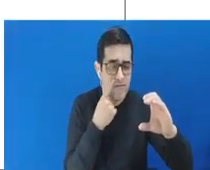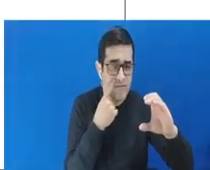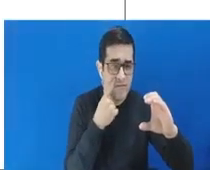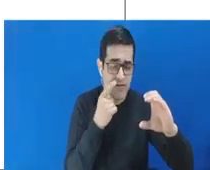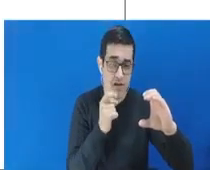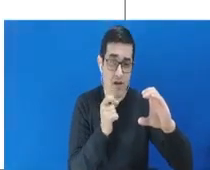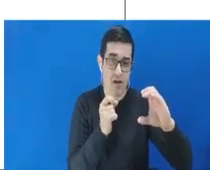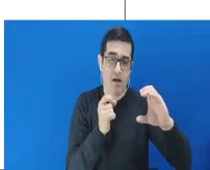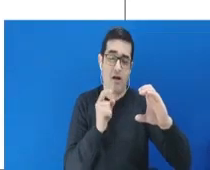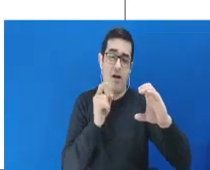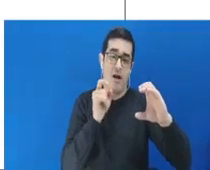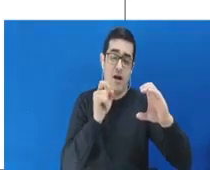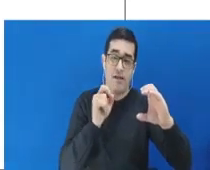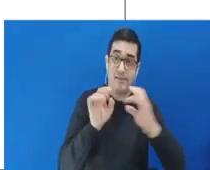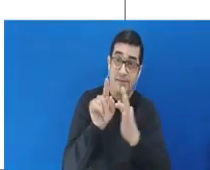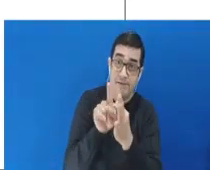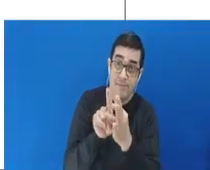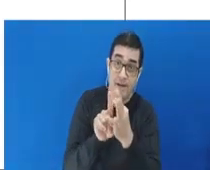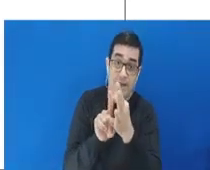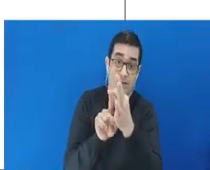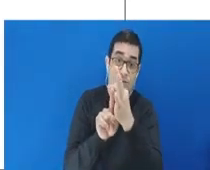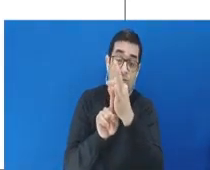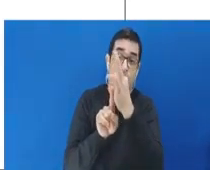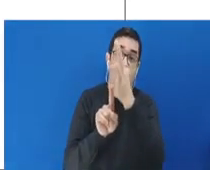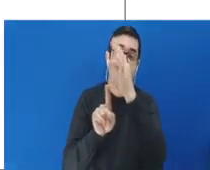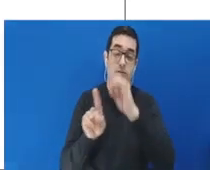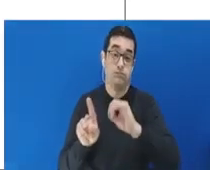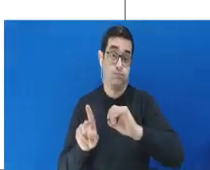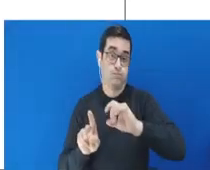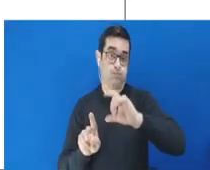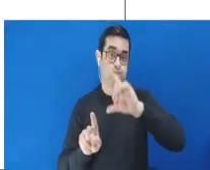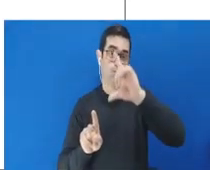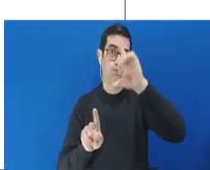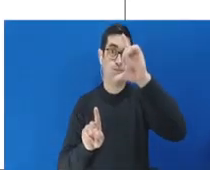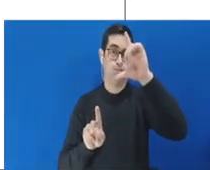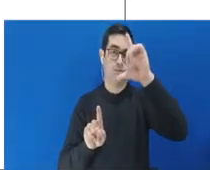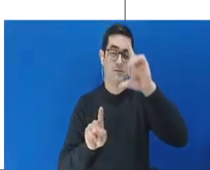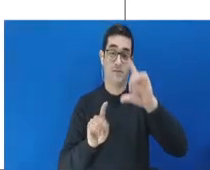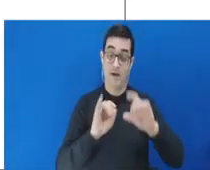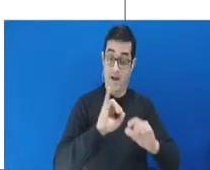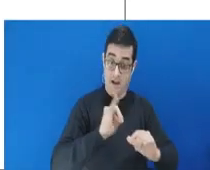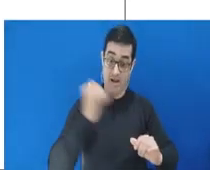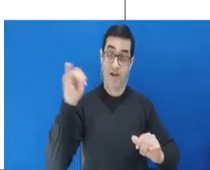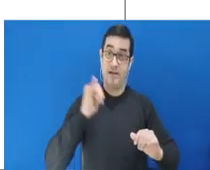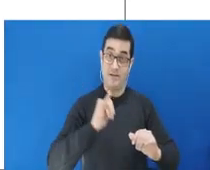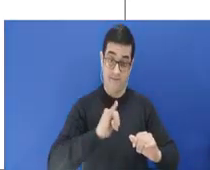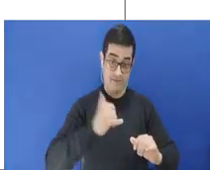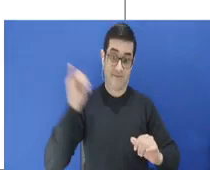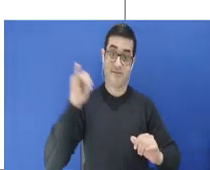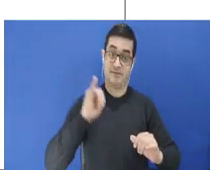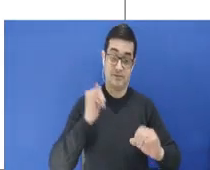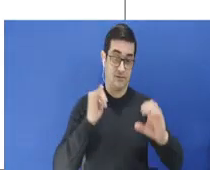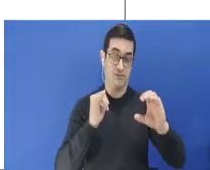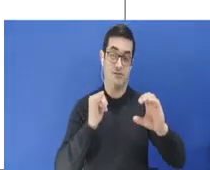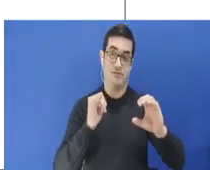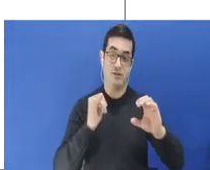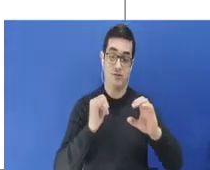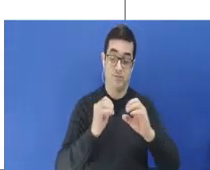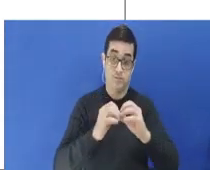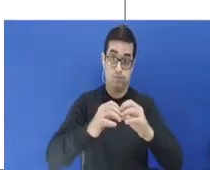a temperatura, a densidade de energia luminosa emitida vai aumentando.